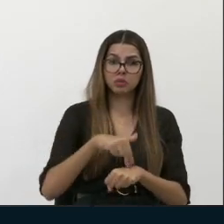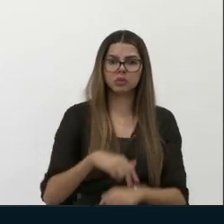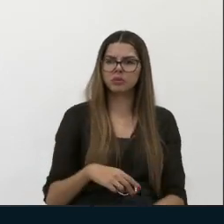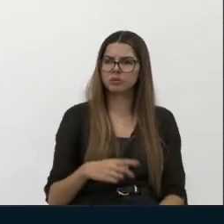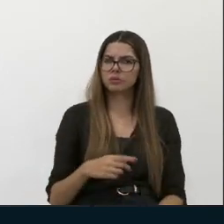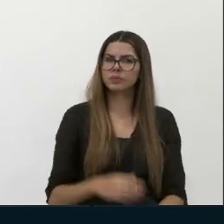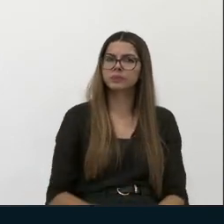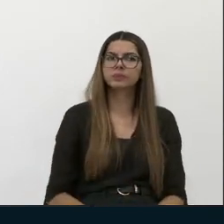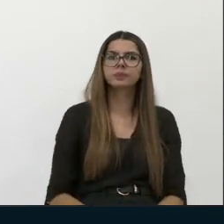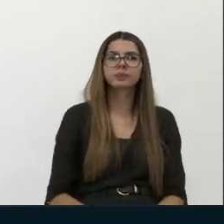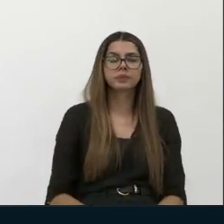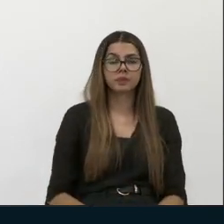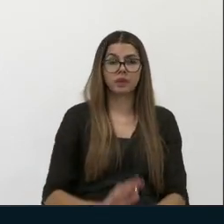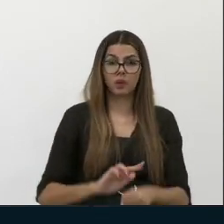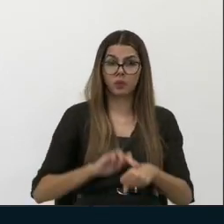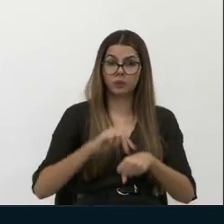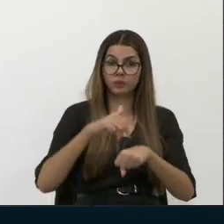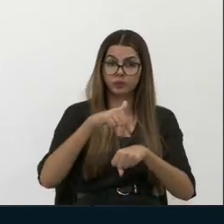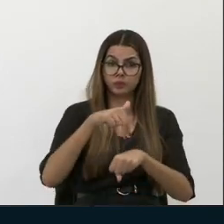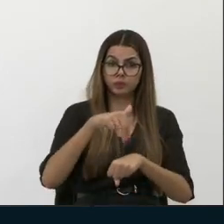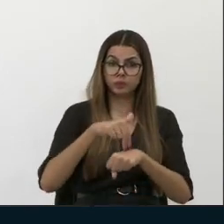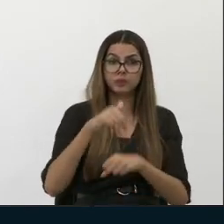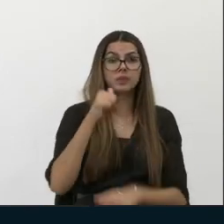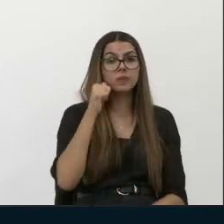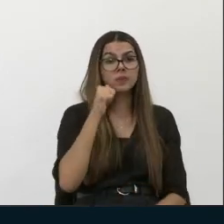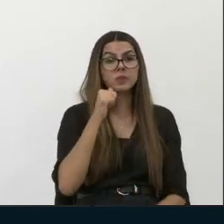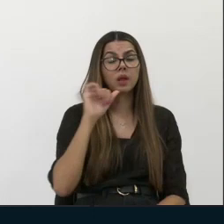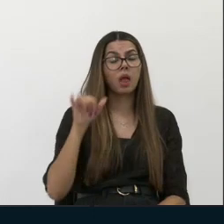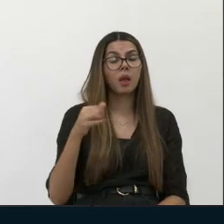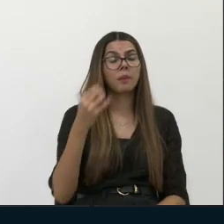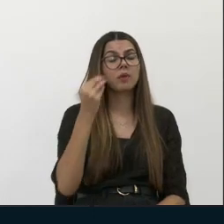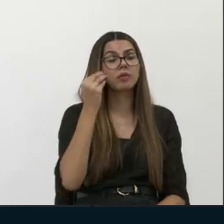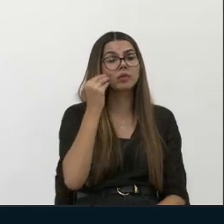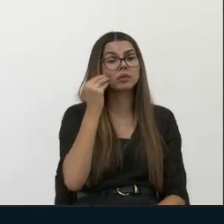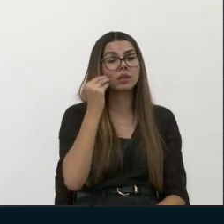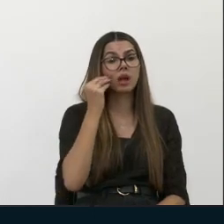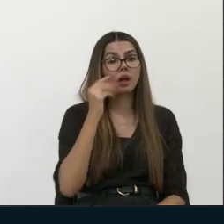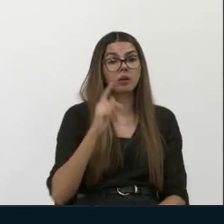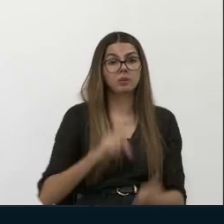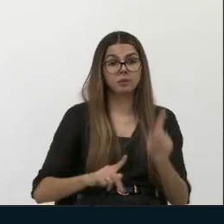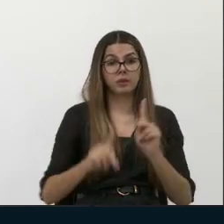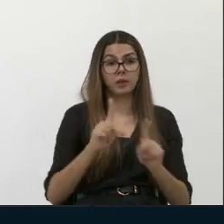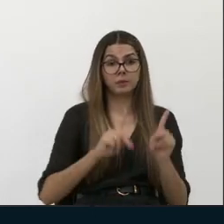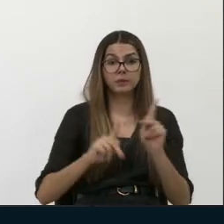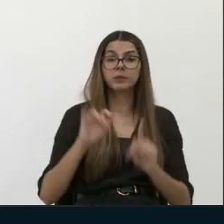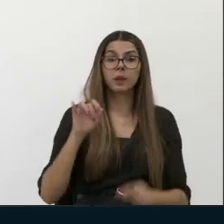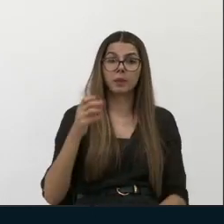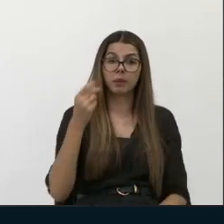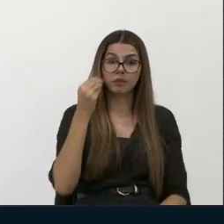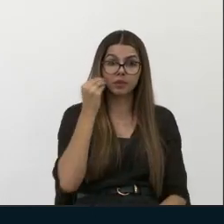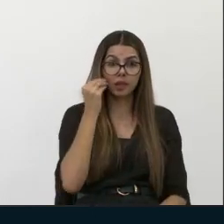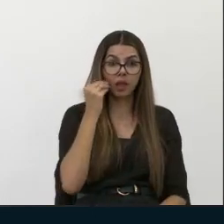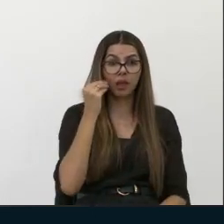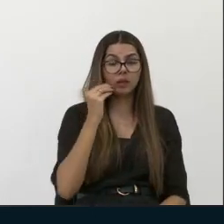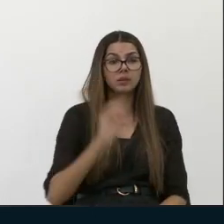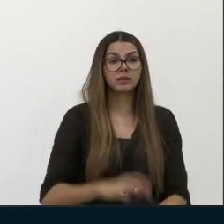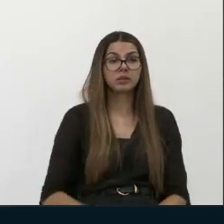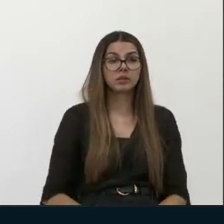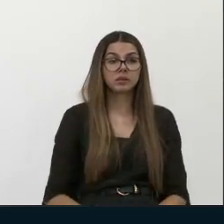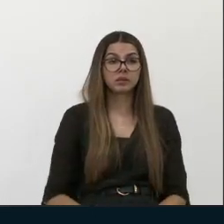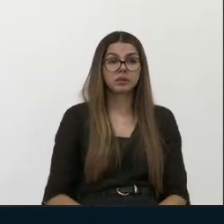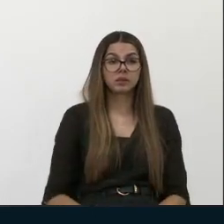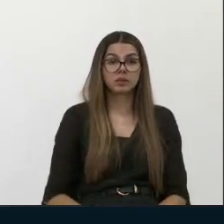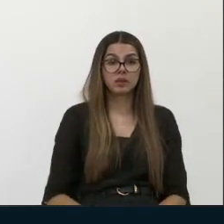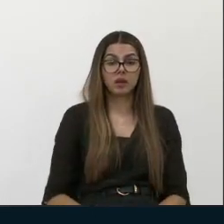aqui. Os vereadores e vereadoras poderiam aproveitar esse momento, assim como a população vai aproveitar, e vai poder chegar